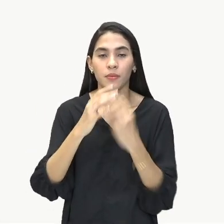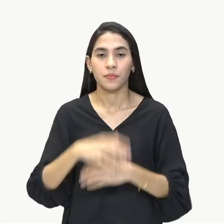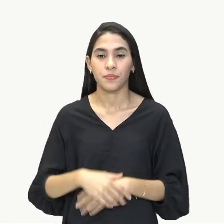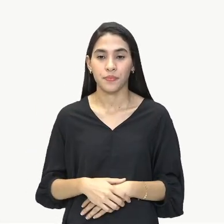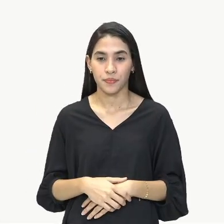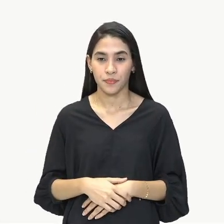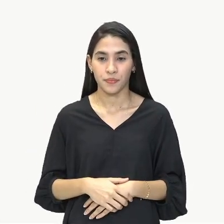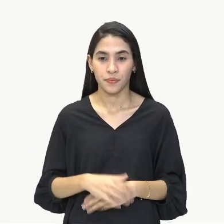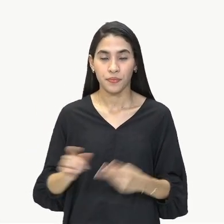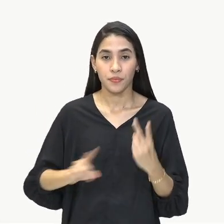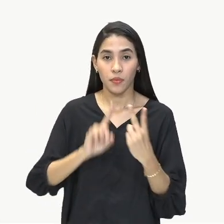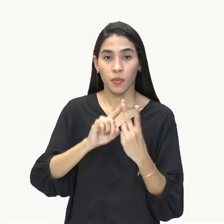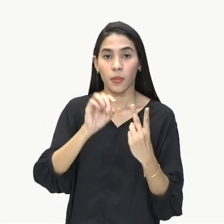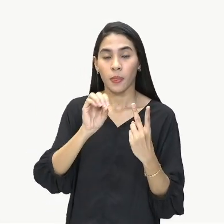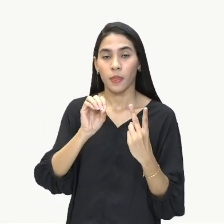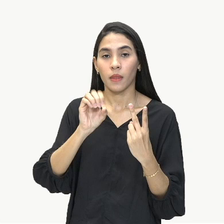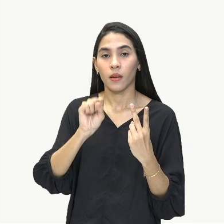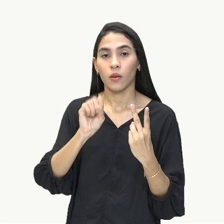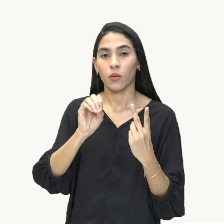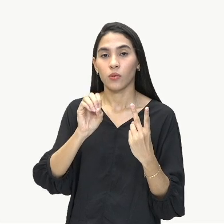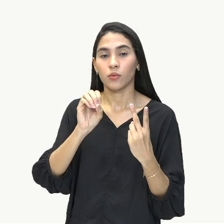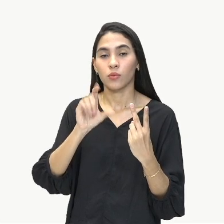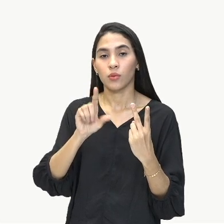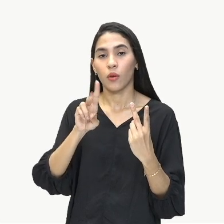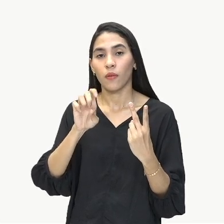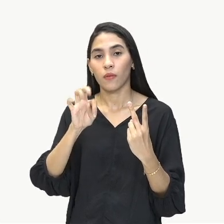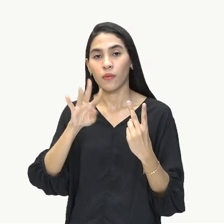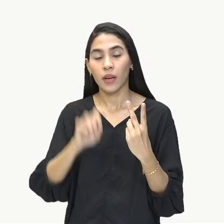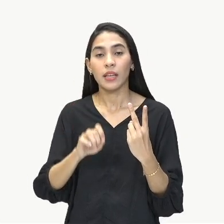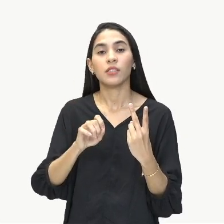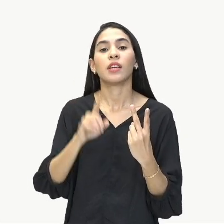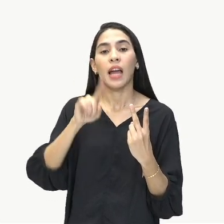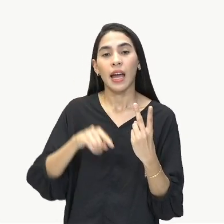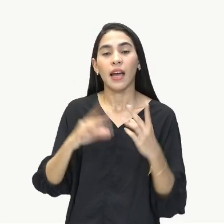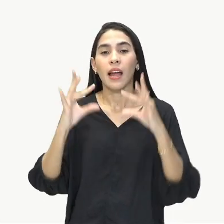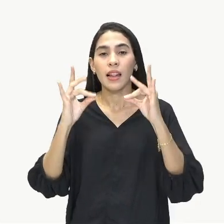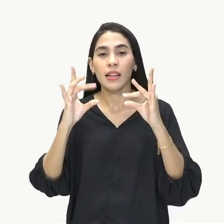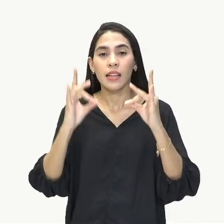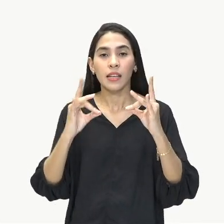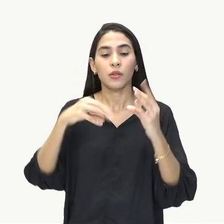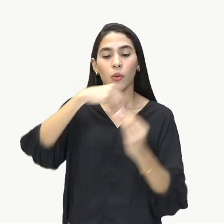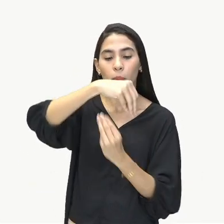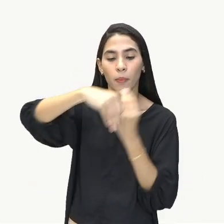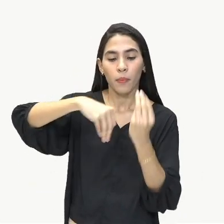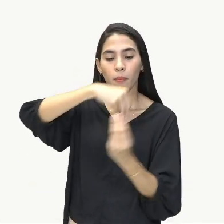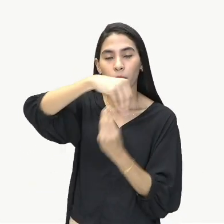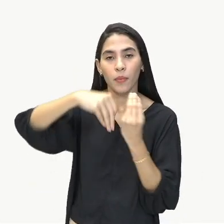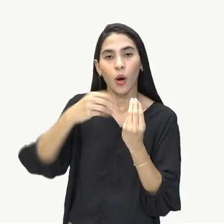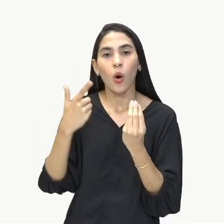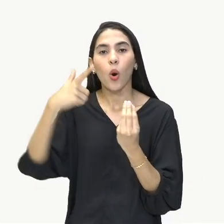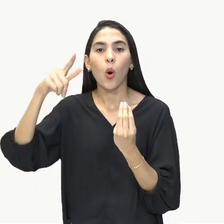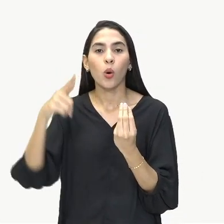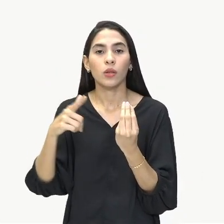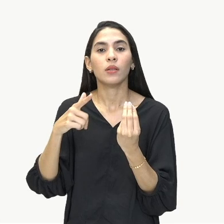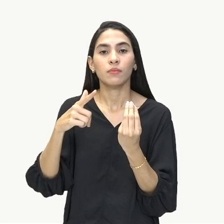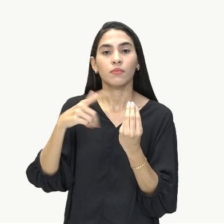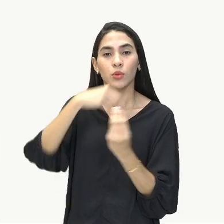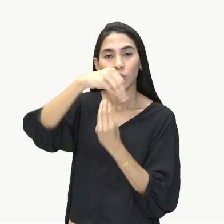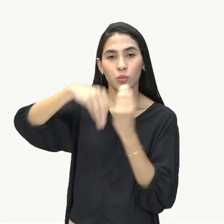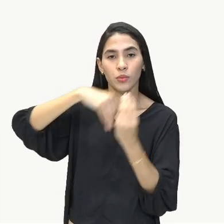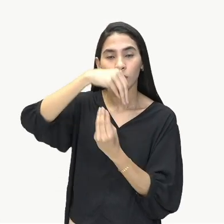o solvente, ele é líquido e ele dissolve outras substâncias. E o solvente